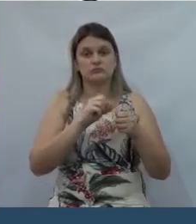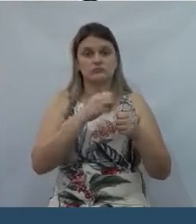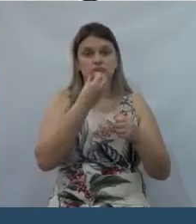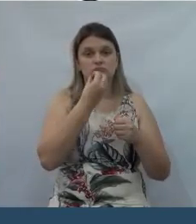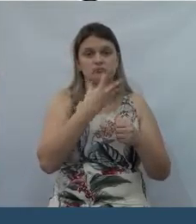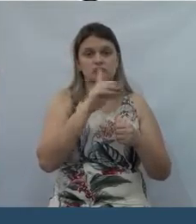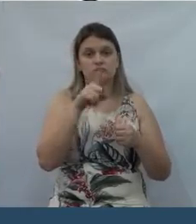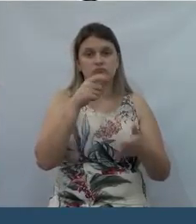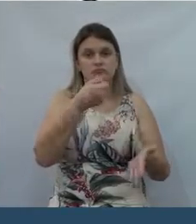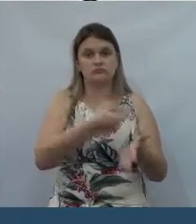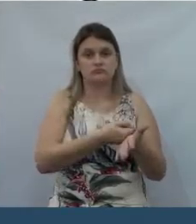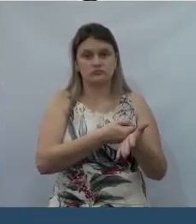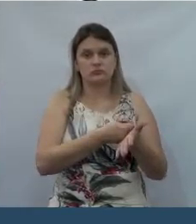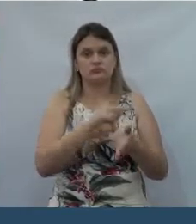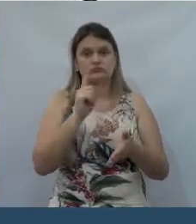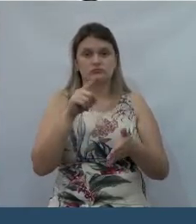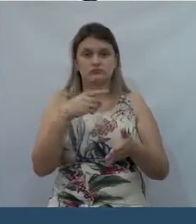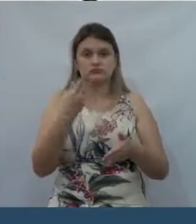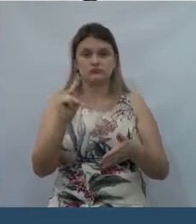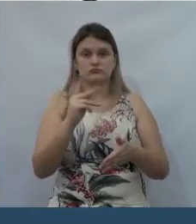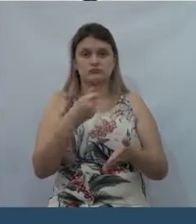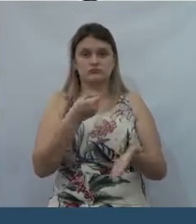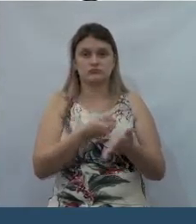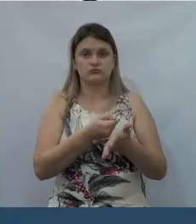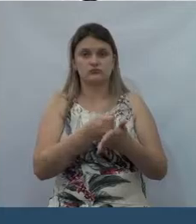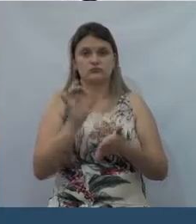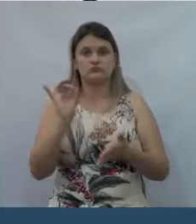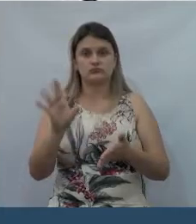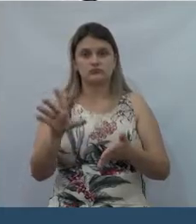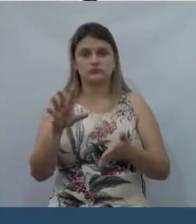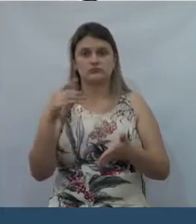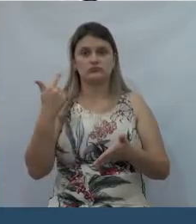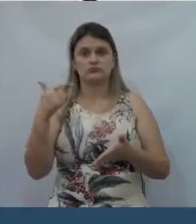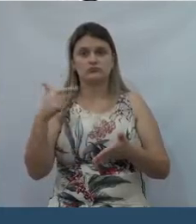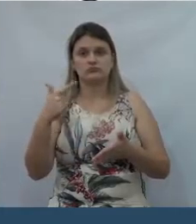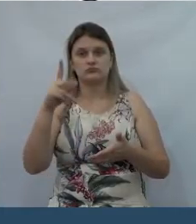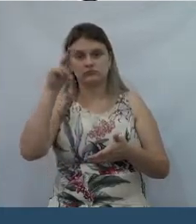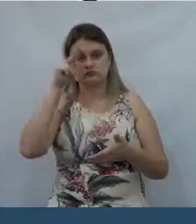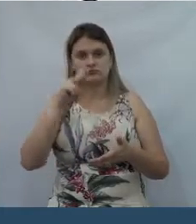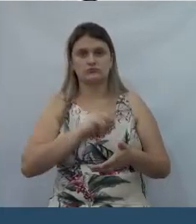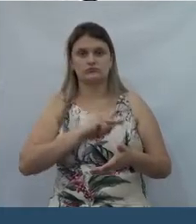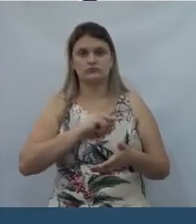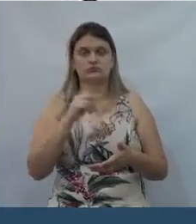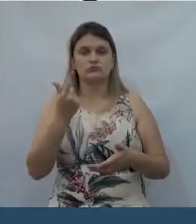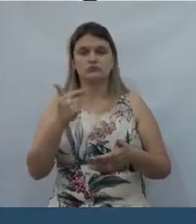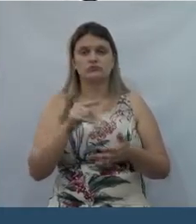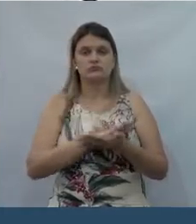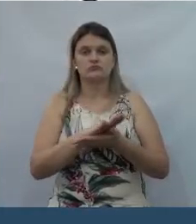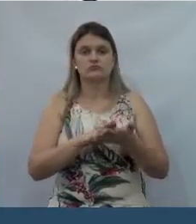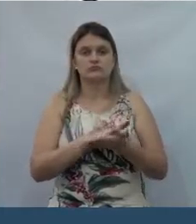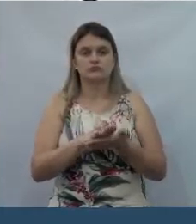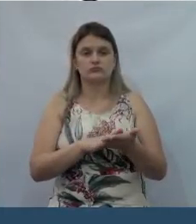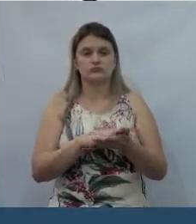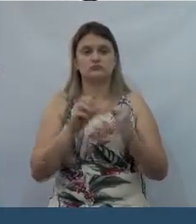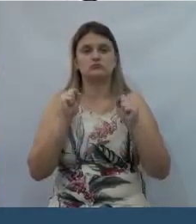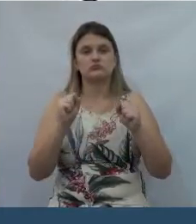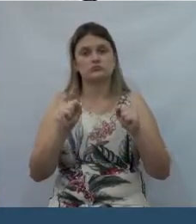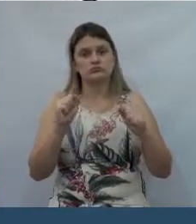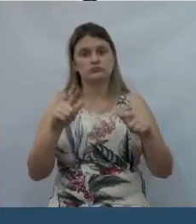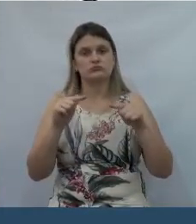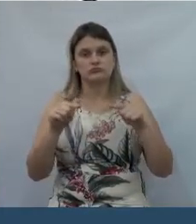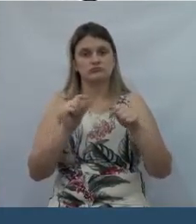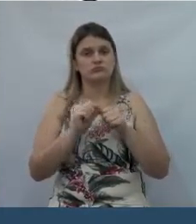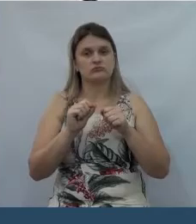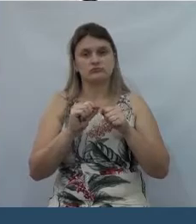obrigação. É a tua obrigação e só isso. Não se tem o reconhecimento, como você pode fazer.